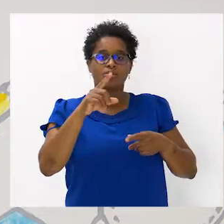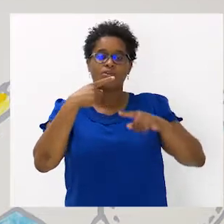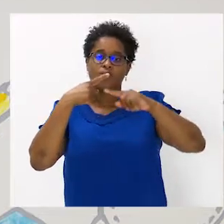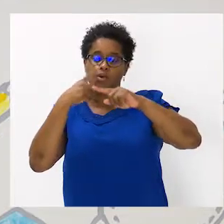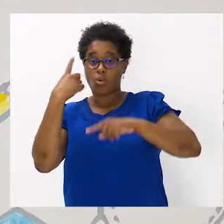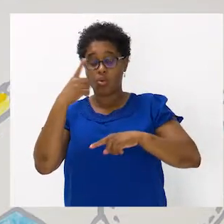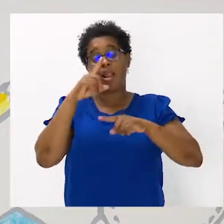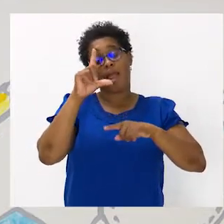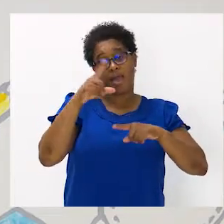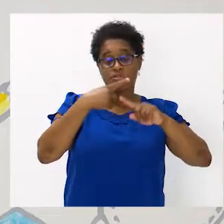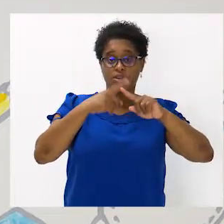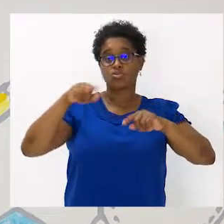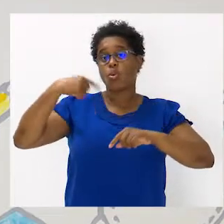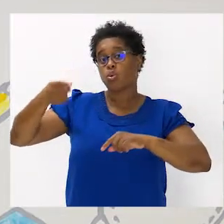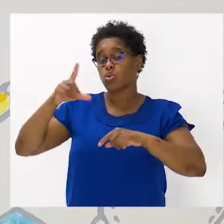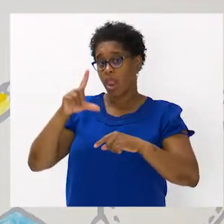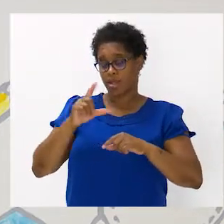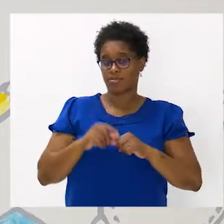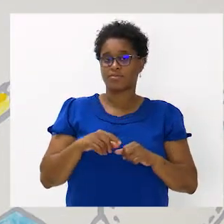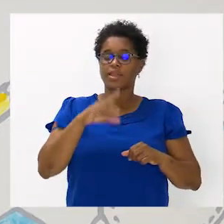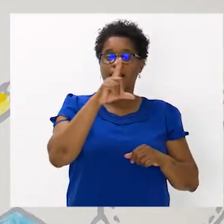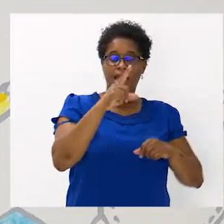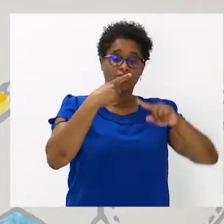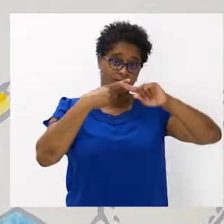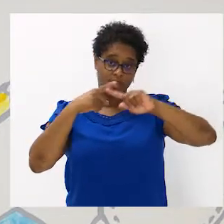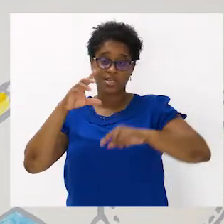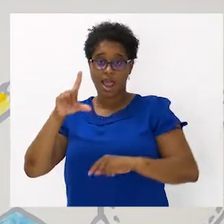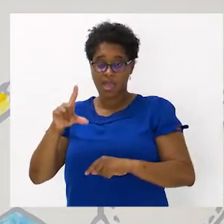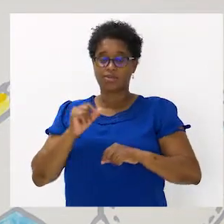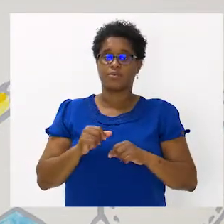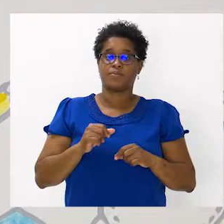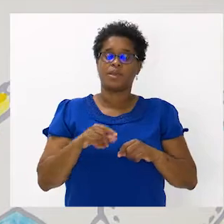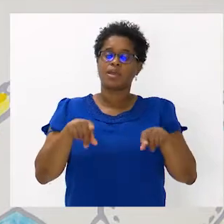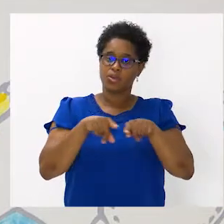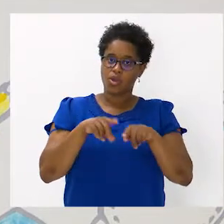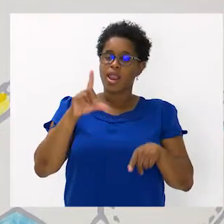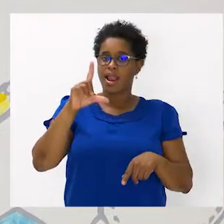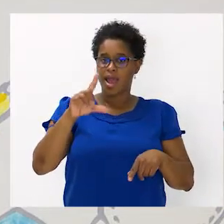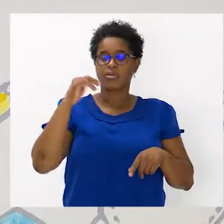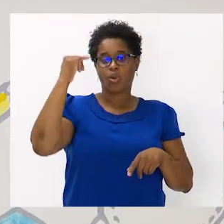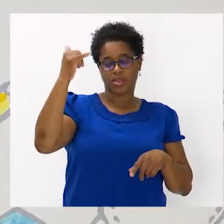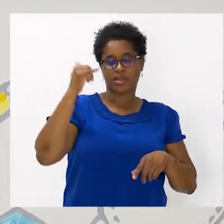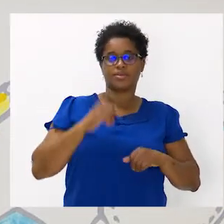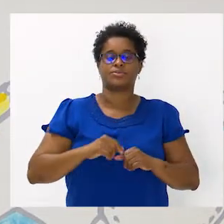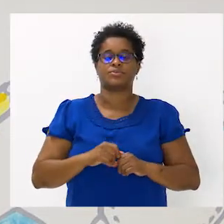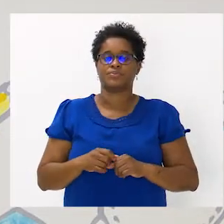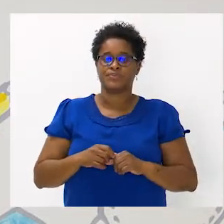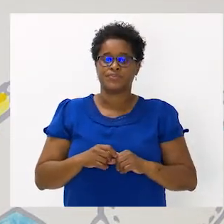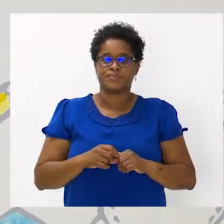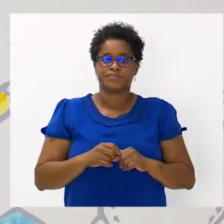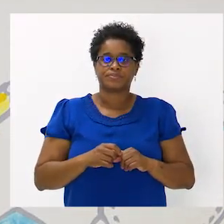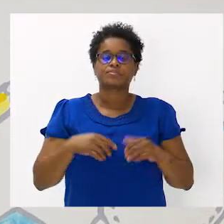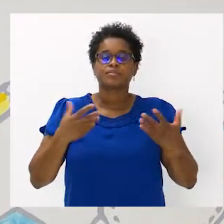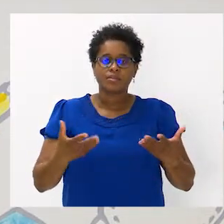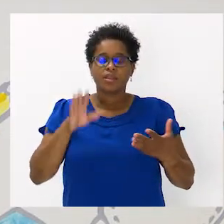dos lados vezes um outro lado, não é? Lado vezes lado, que dá lado ao